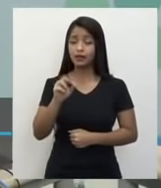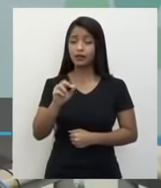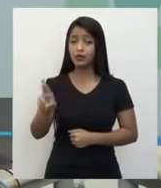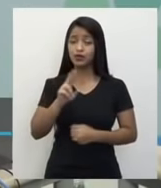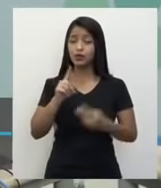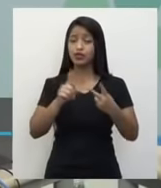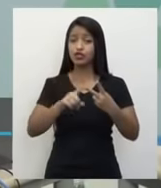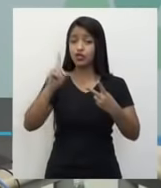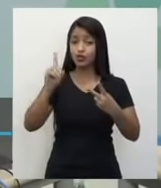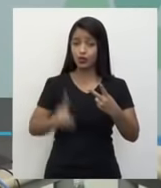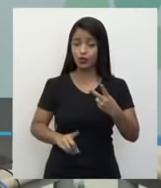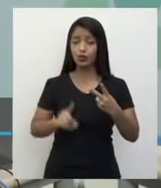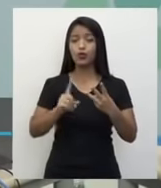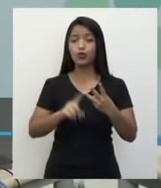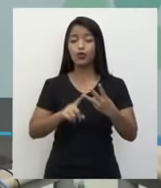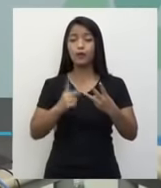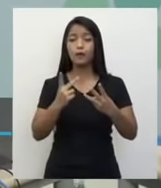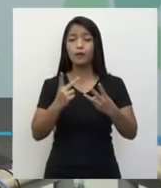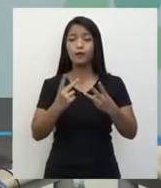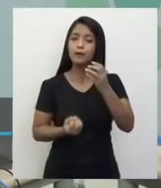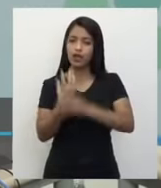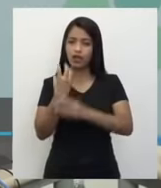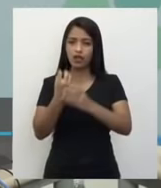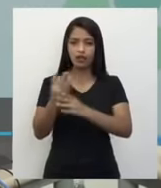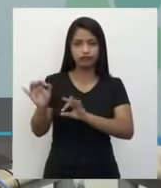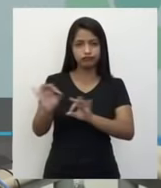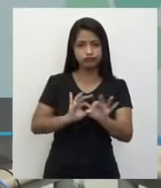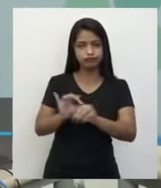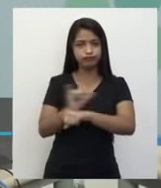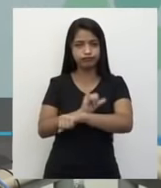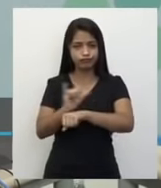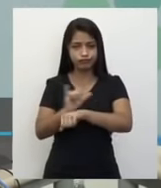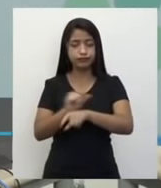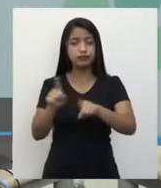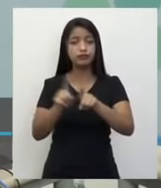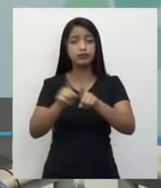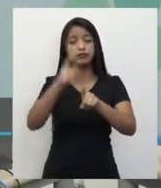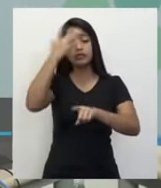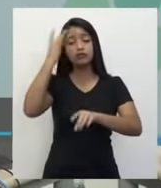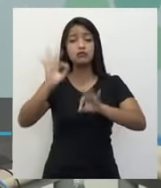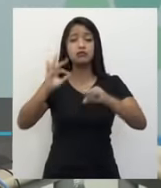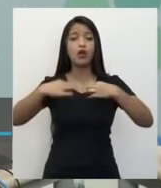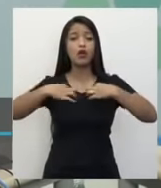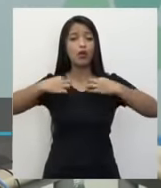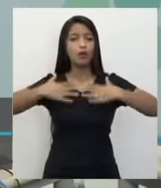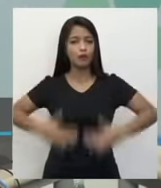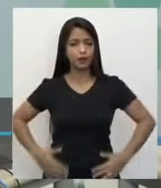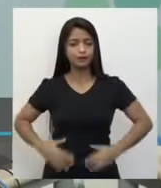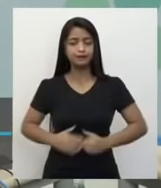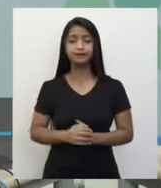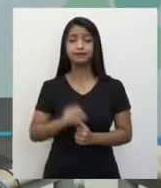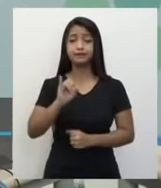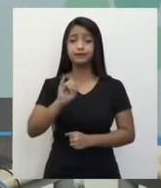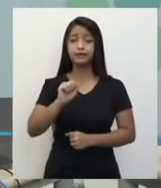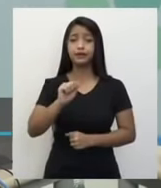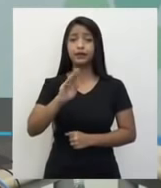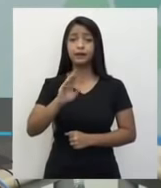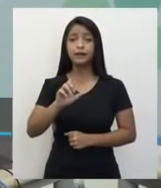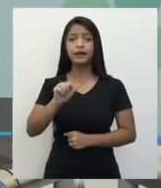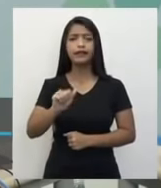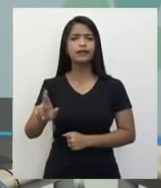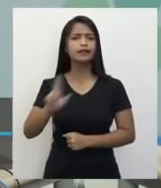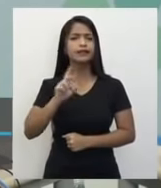e figurinista. Eles trabalham em conjunto, né, Pedro? A Isabela, designer de moda, seria o figurinista, né, Isabela? Mas está